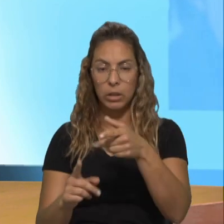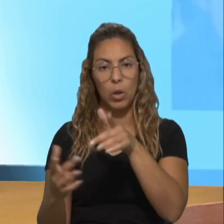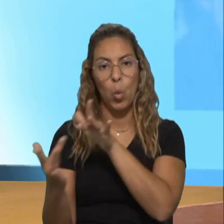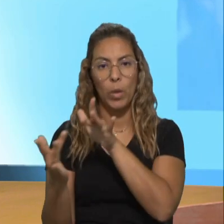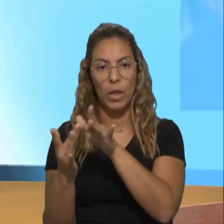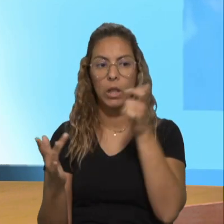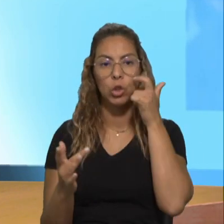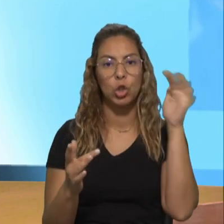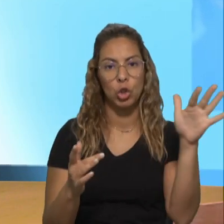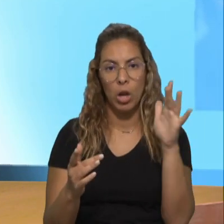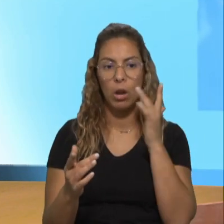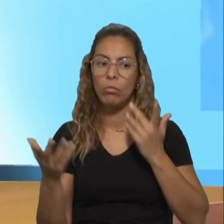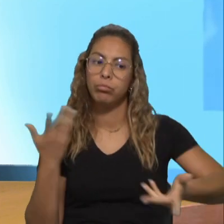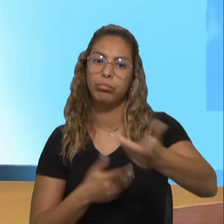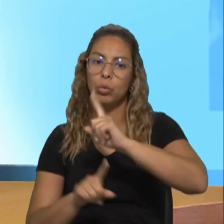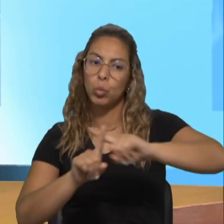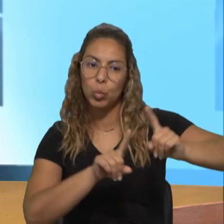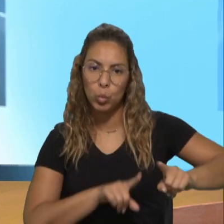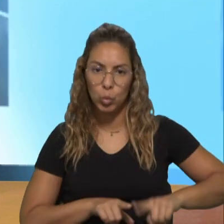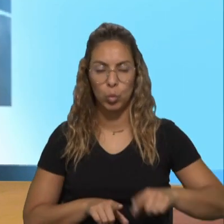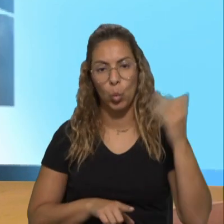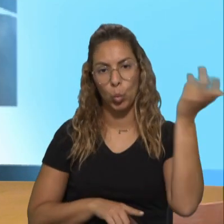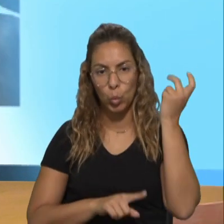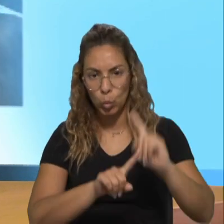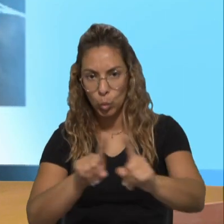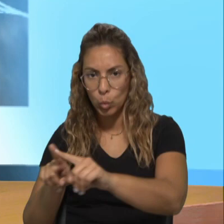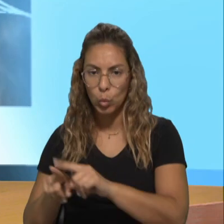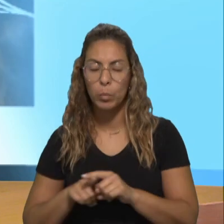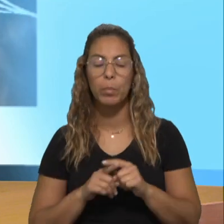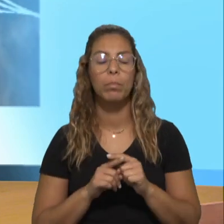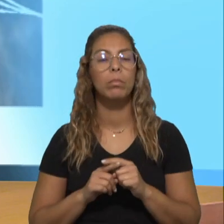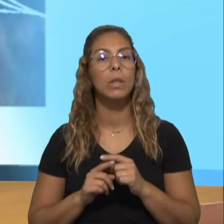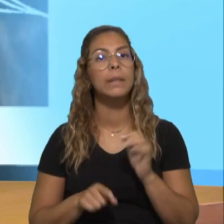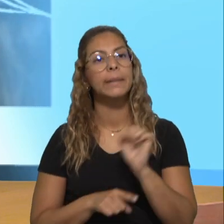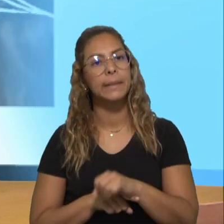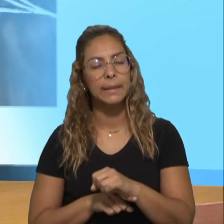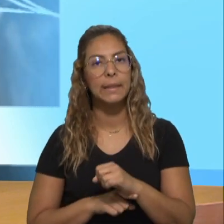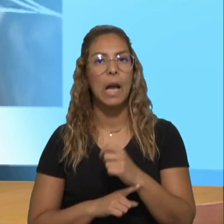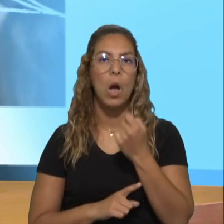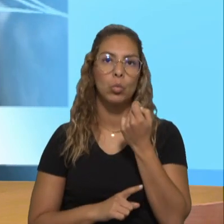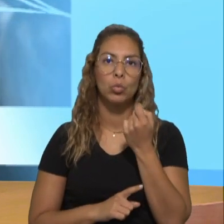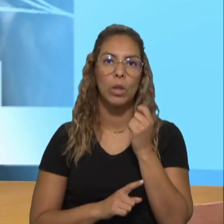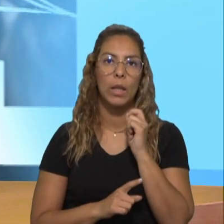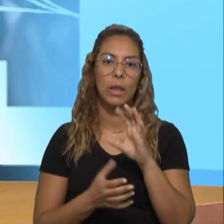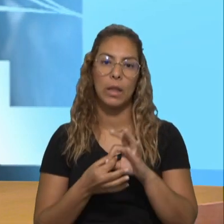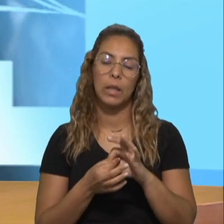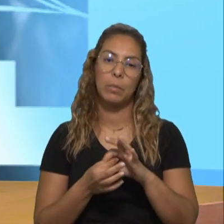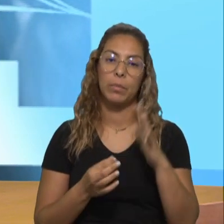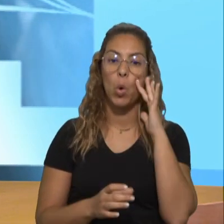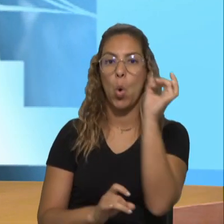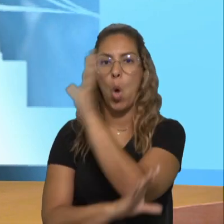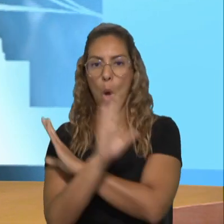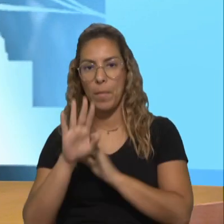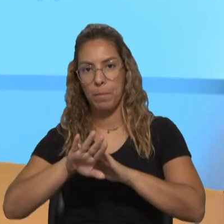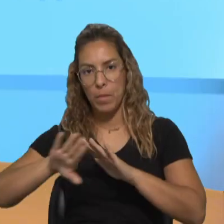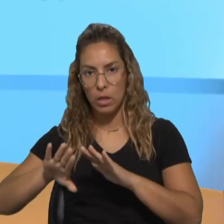nacionalidades. Sim, acabo também a perceber que há problemas mais típicos do Ocidente Europeu e há outros